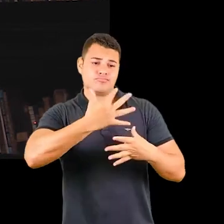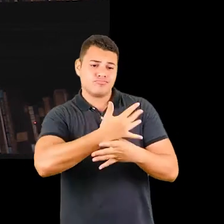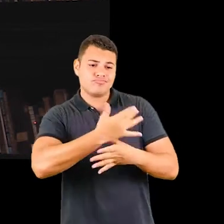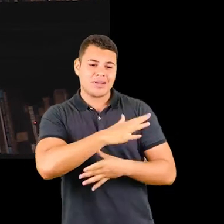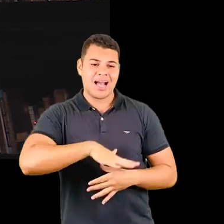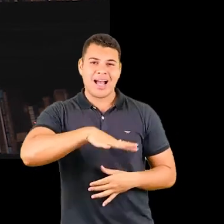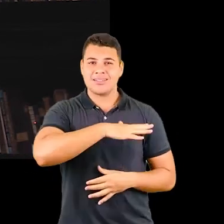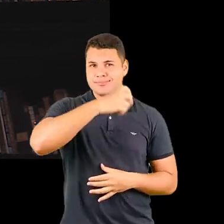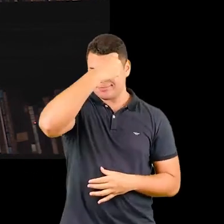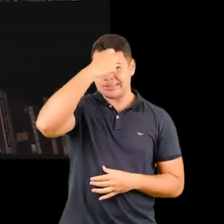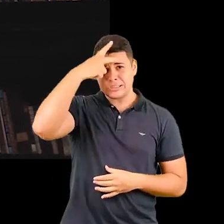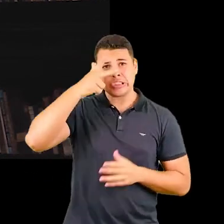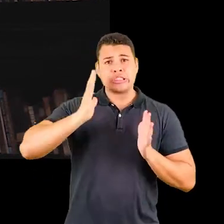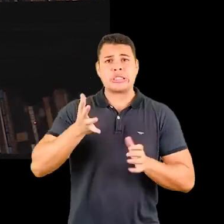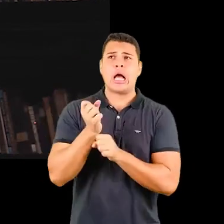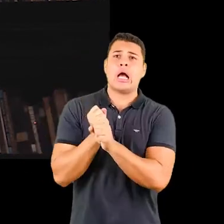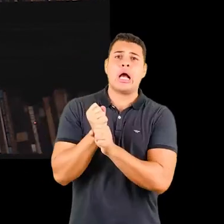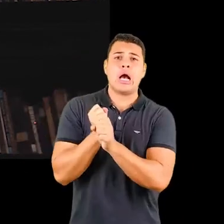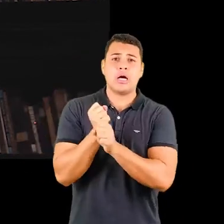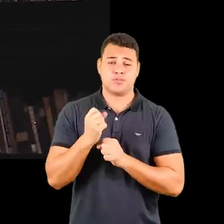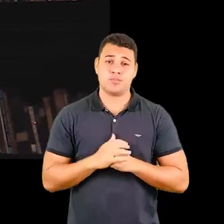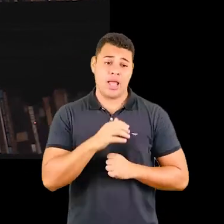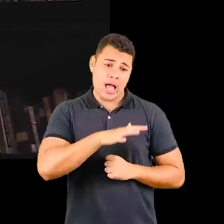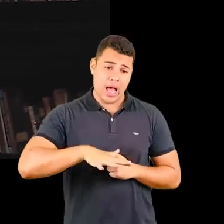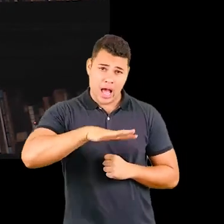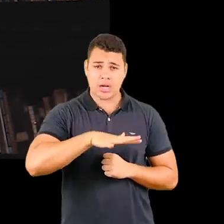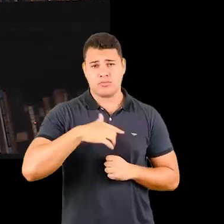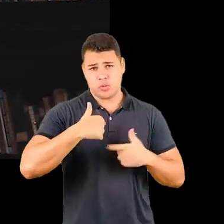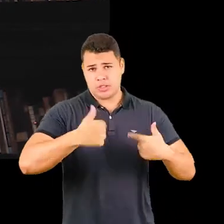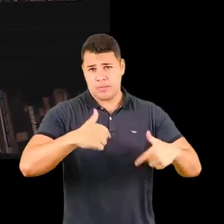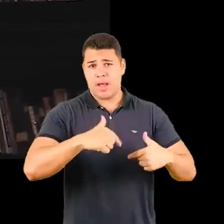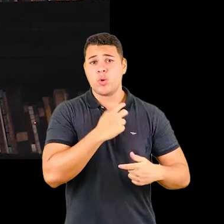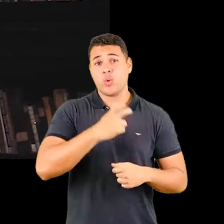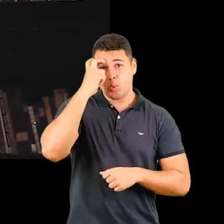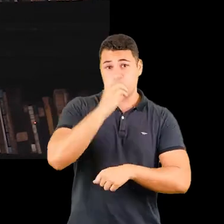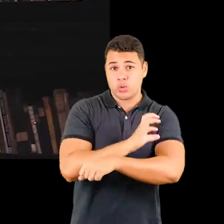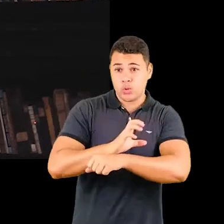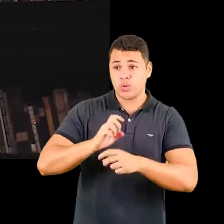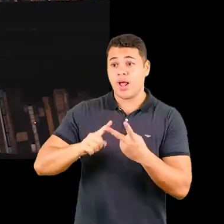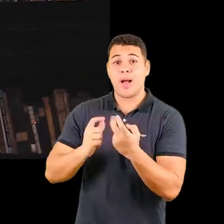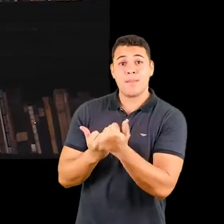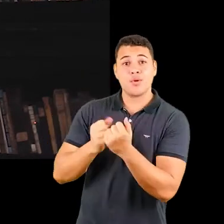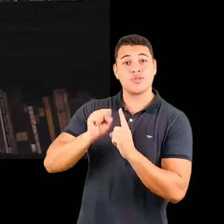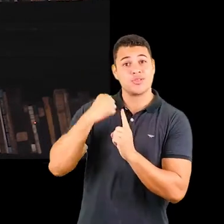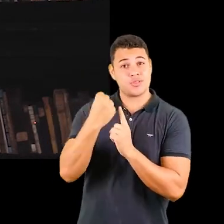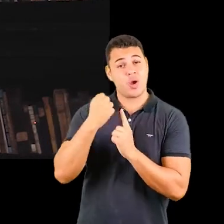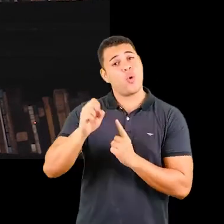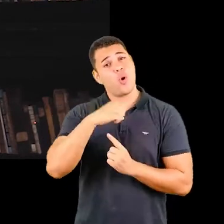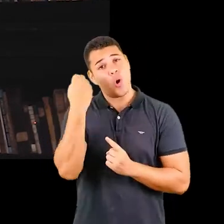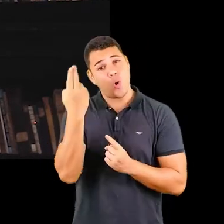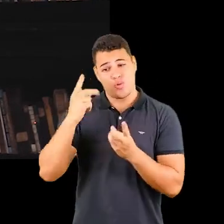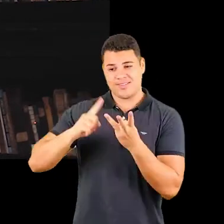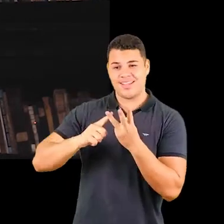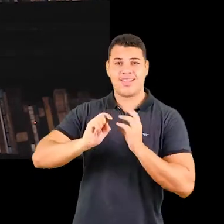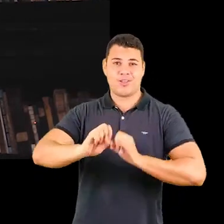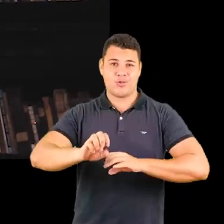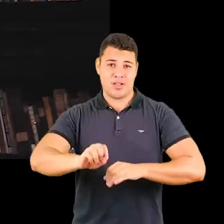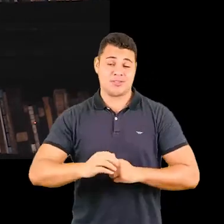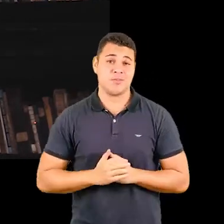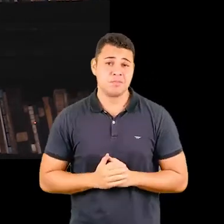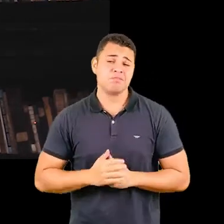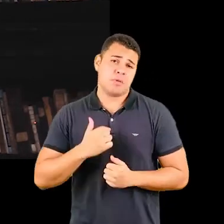muitos anos, sempre nessas áreas. Cultura, ou acesso social, ou educação.